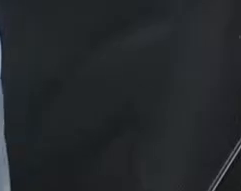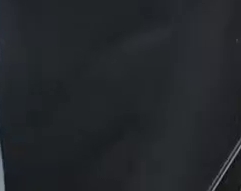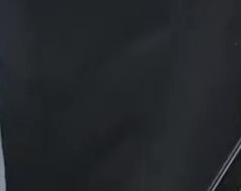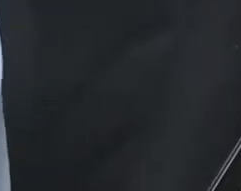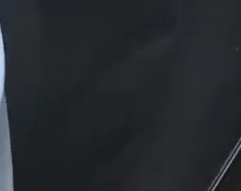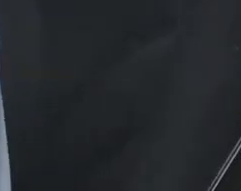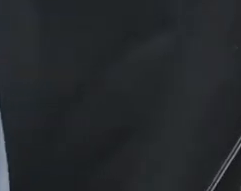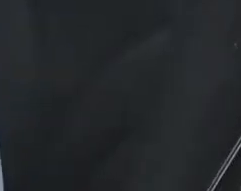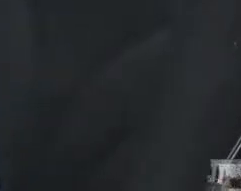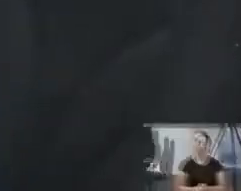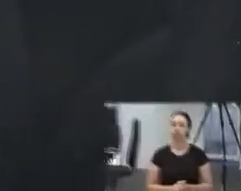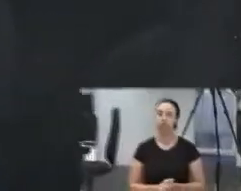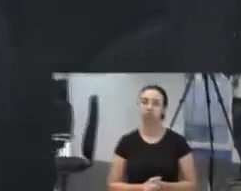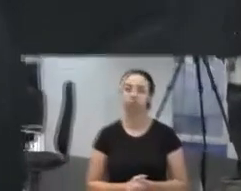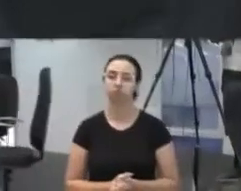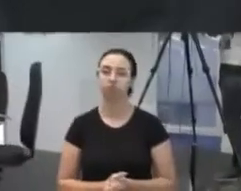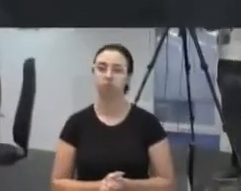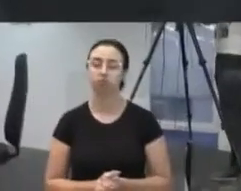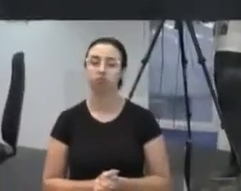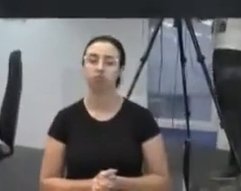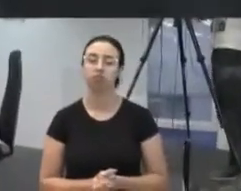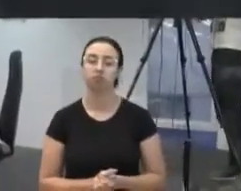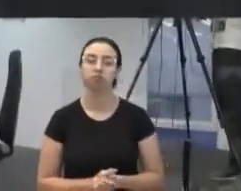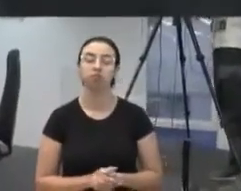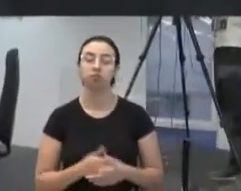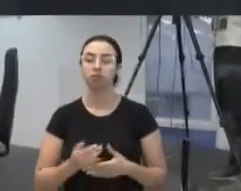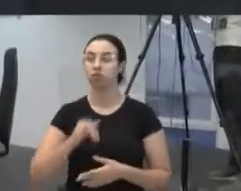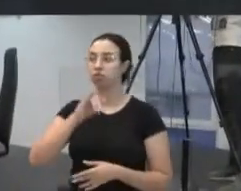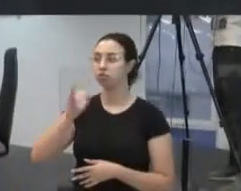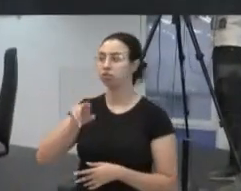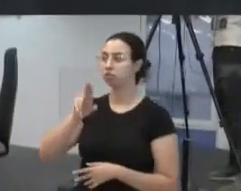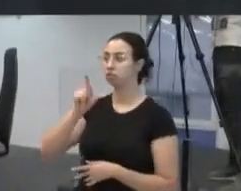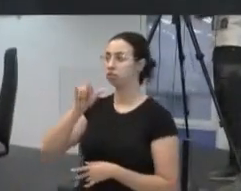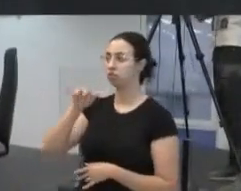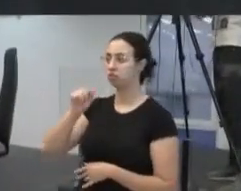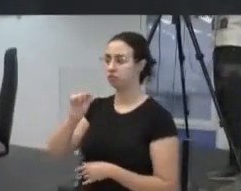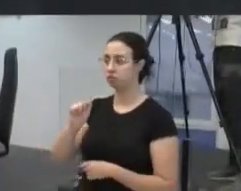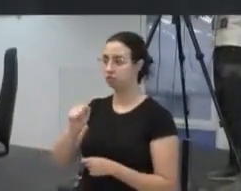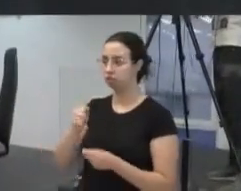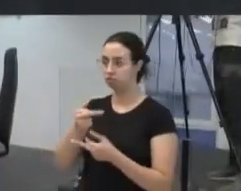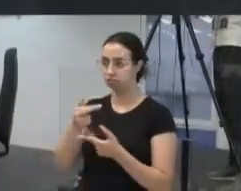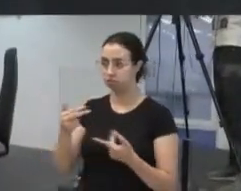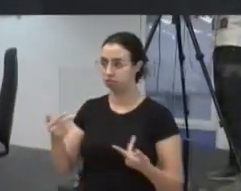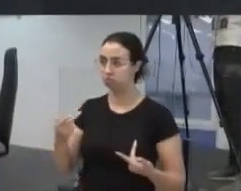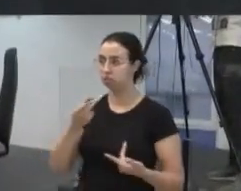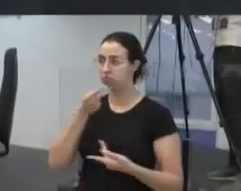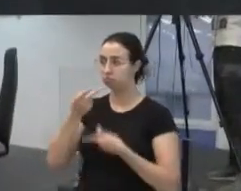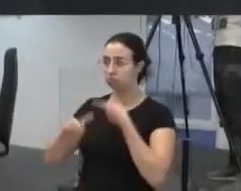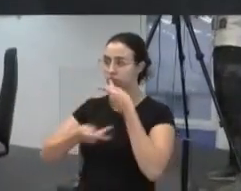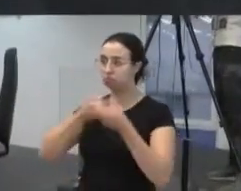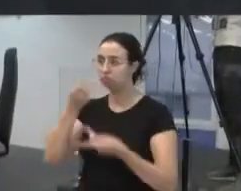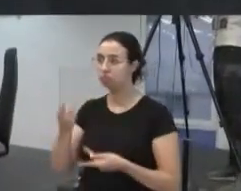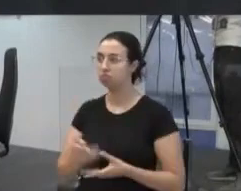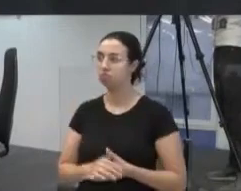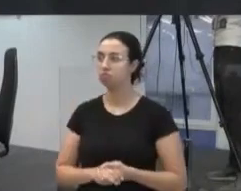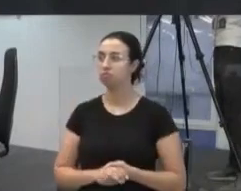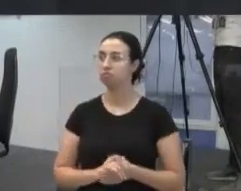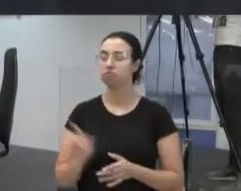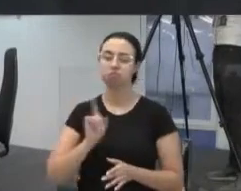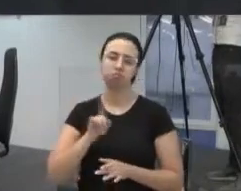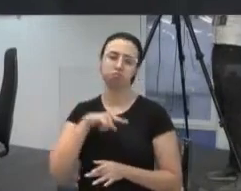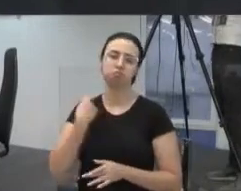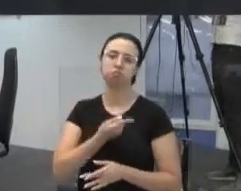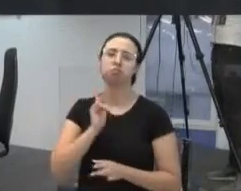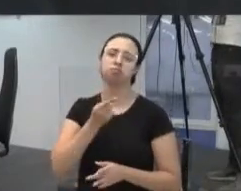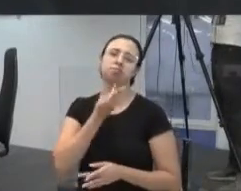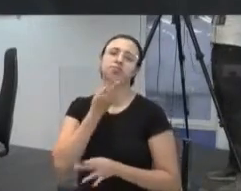Ele falou que ia assinar os documentos ali dentro. Juliana, mais algumas considerações? Você e sua equipe? Não, estou